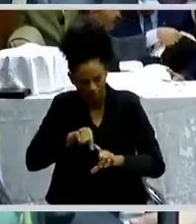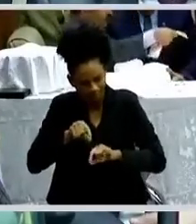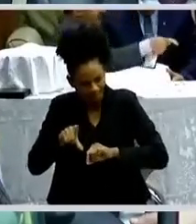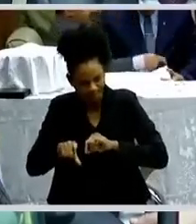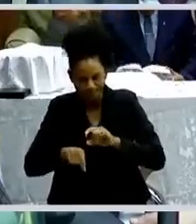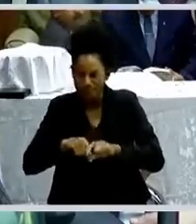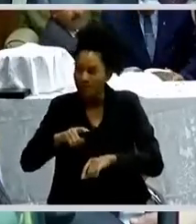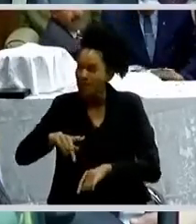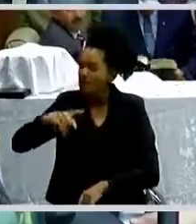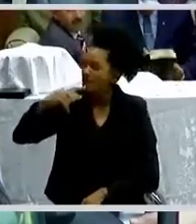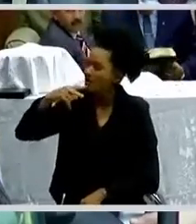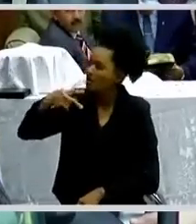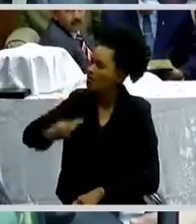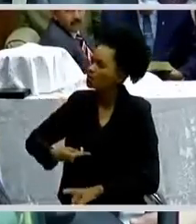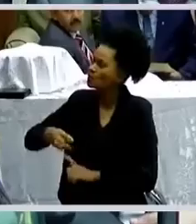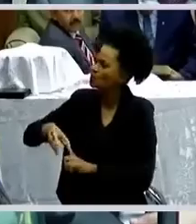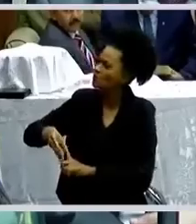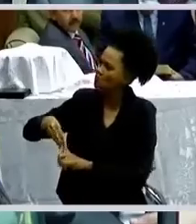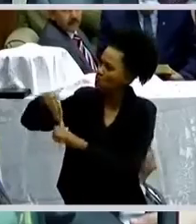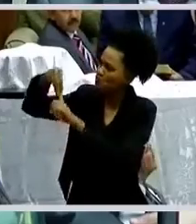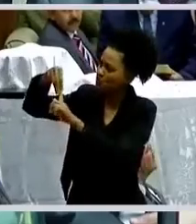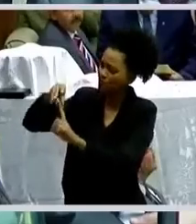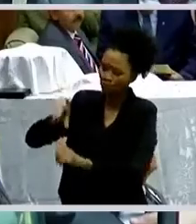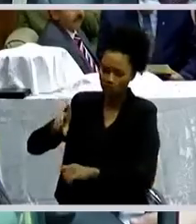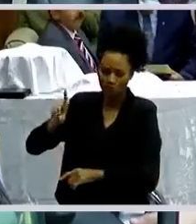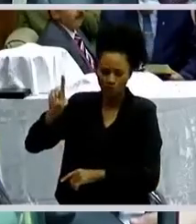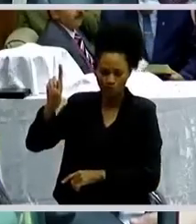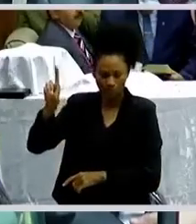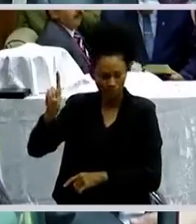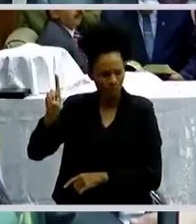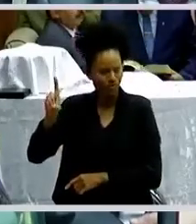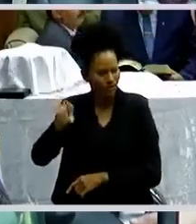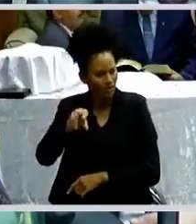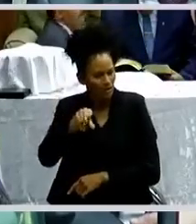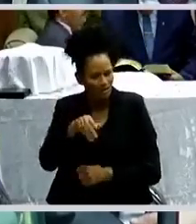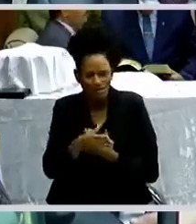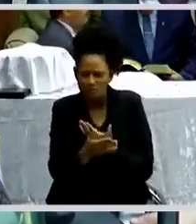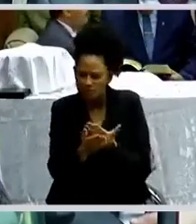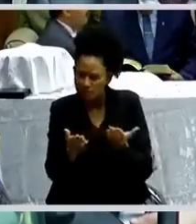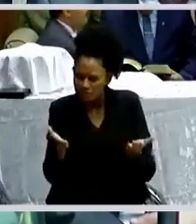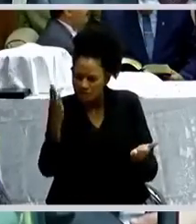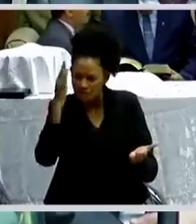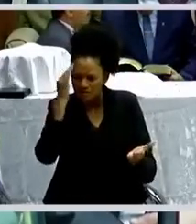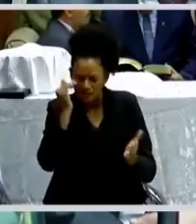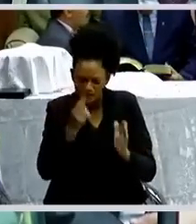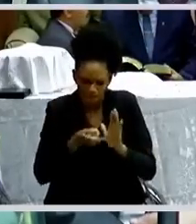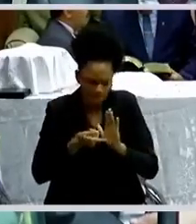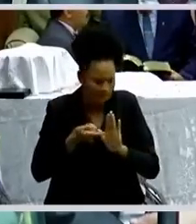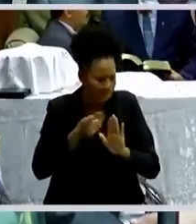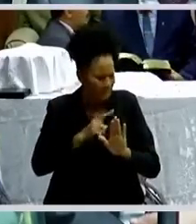reconhecer o único Deus, e os irmãos sabem que, entre linhas,